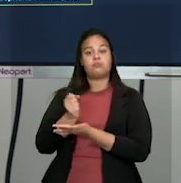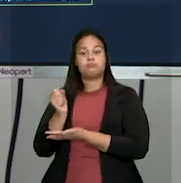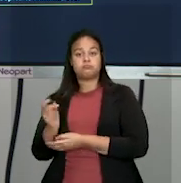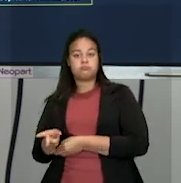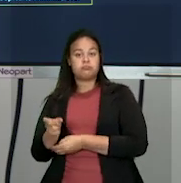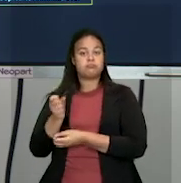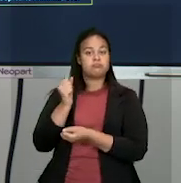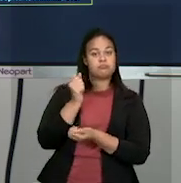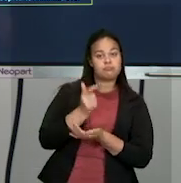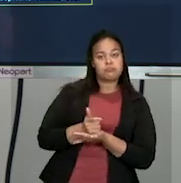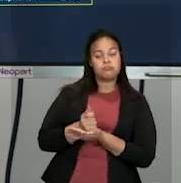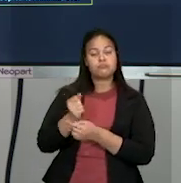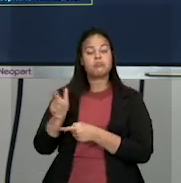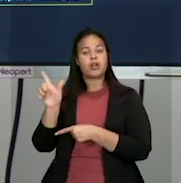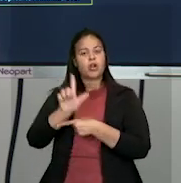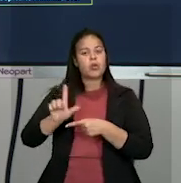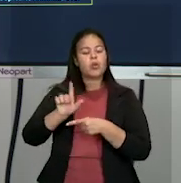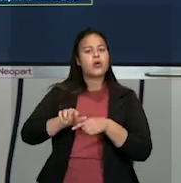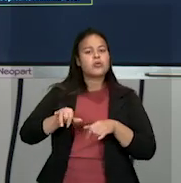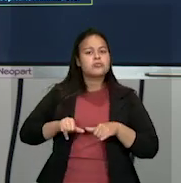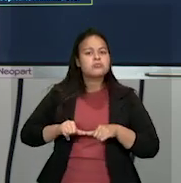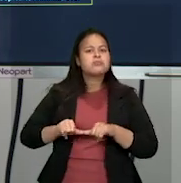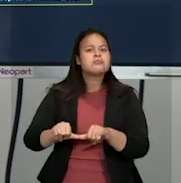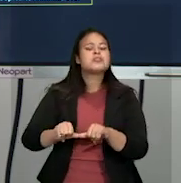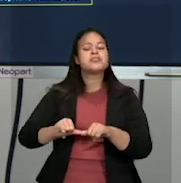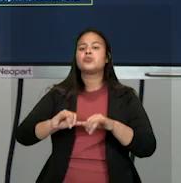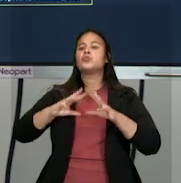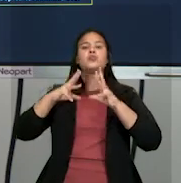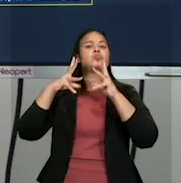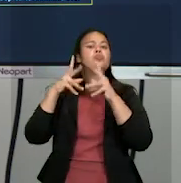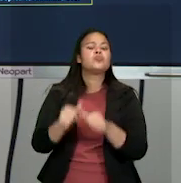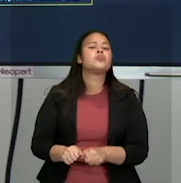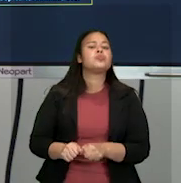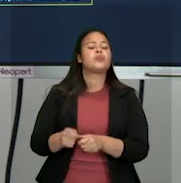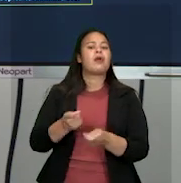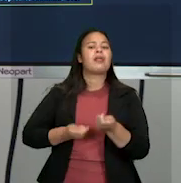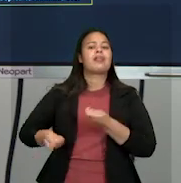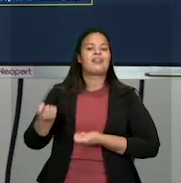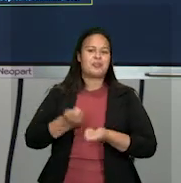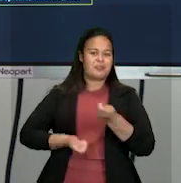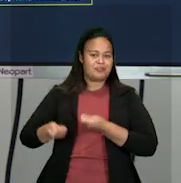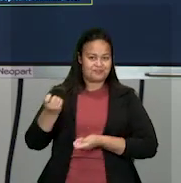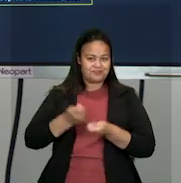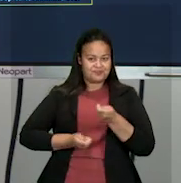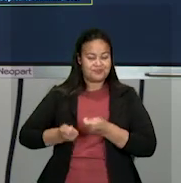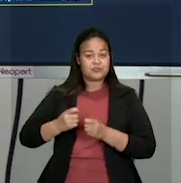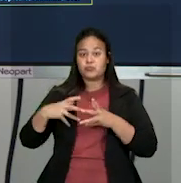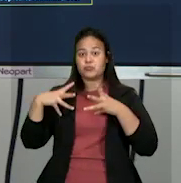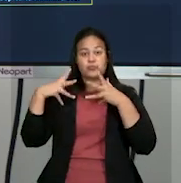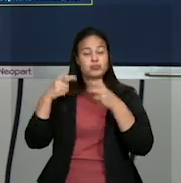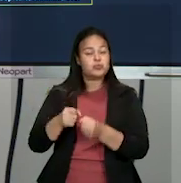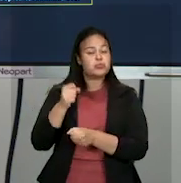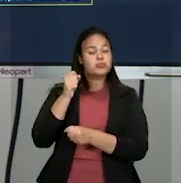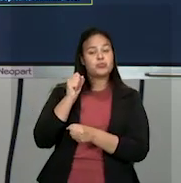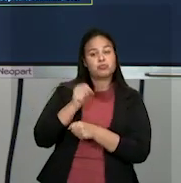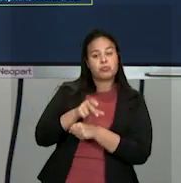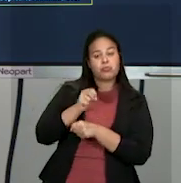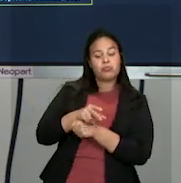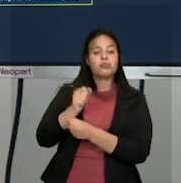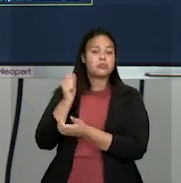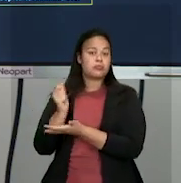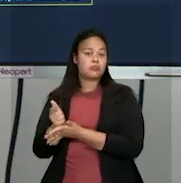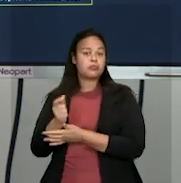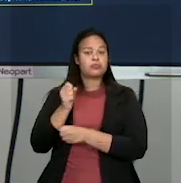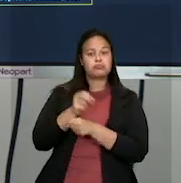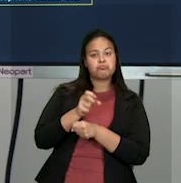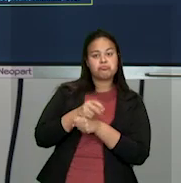venda, loja, mercado, tudo isso é comércio. O comércio, então, é a venda de todo tipo de